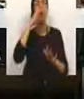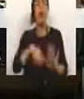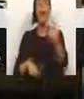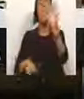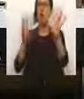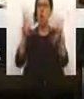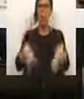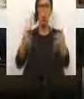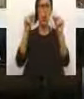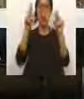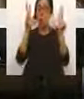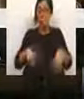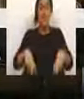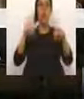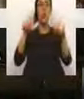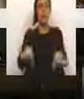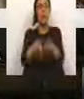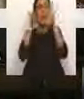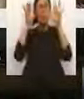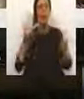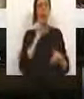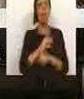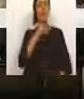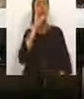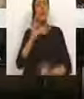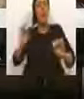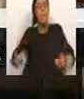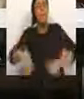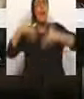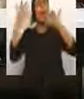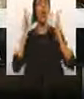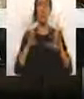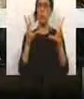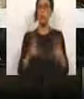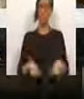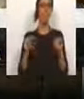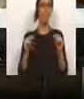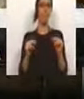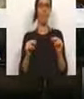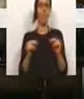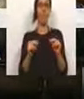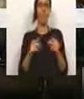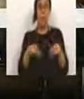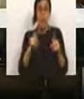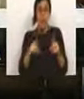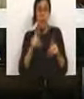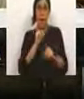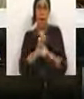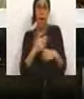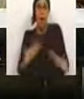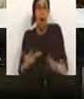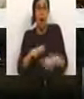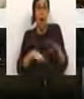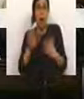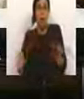mas nunca, por nunca, tal e qual como dissemos desde o início, nunca com a metodologia que aqui